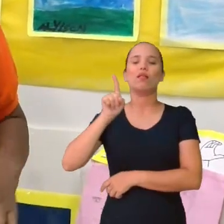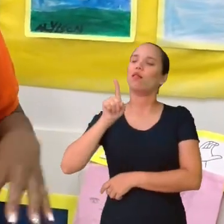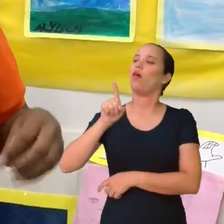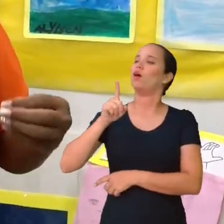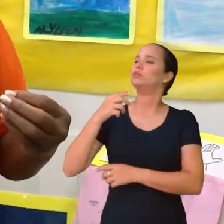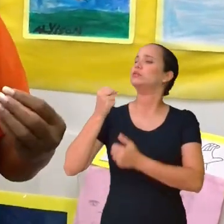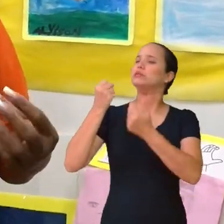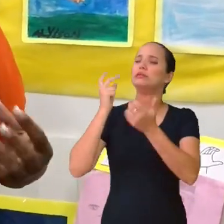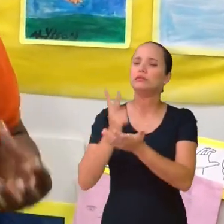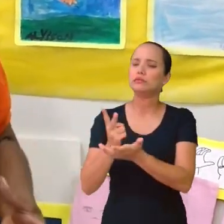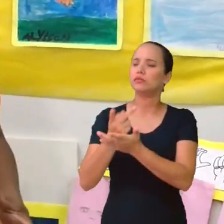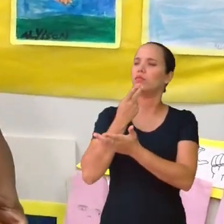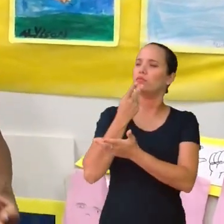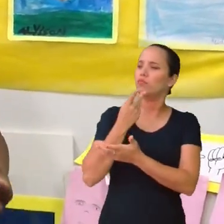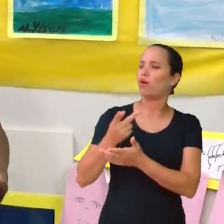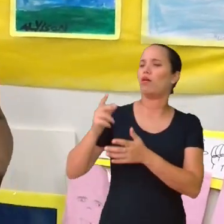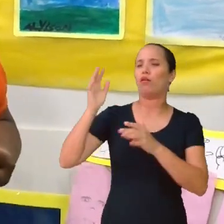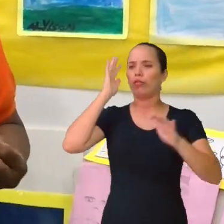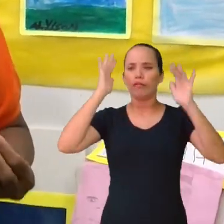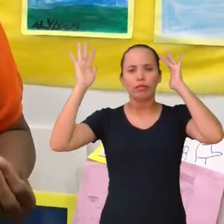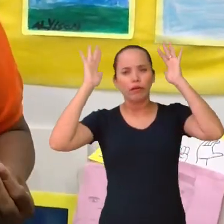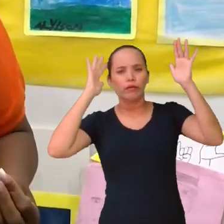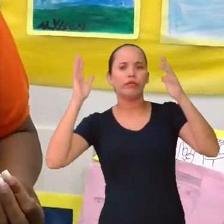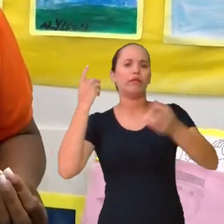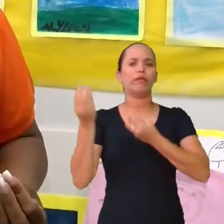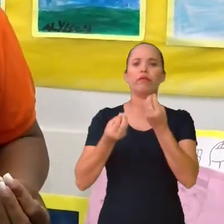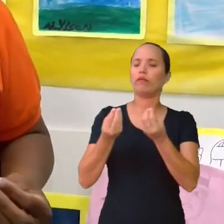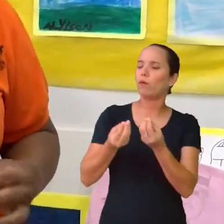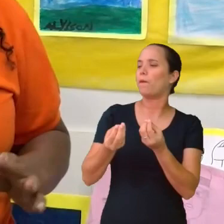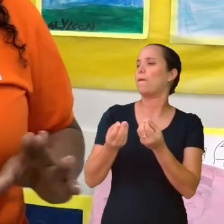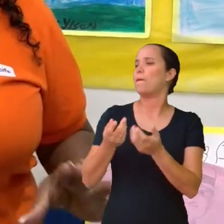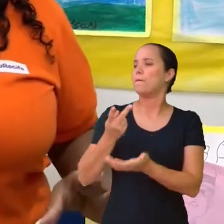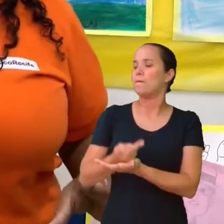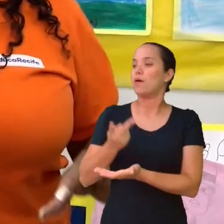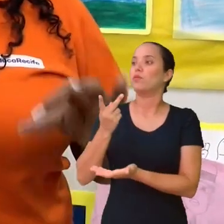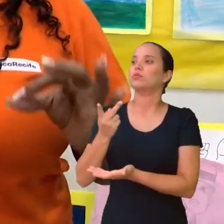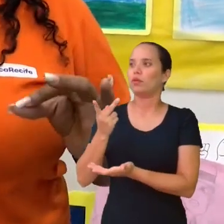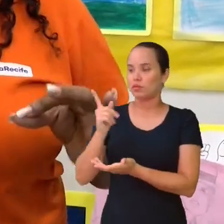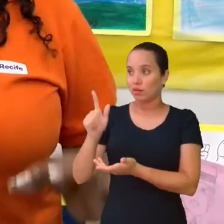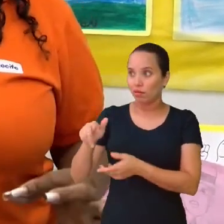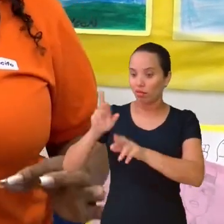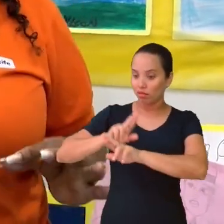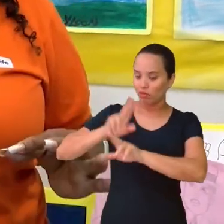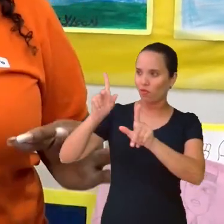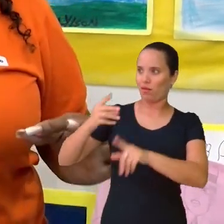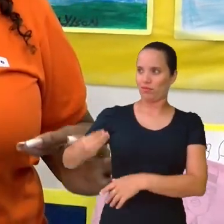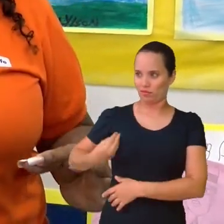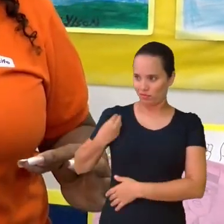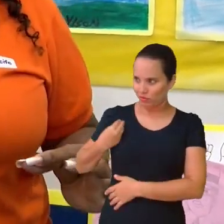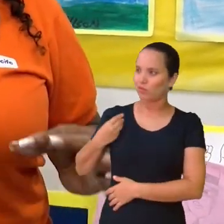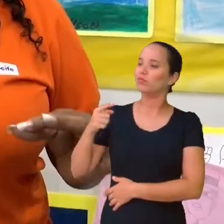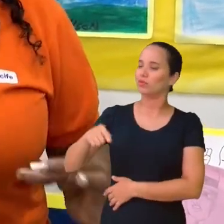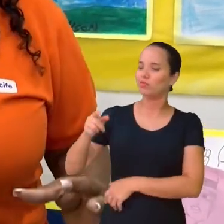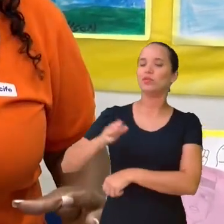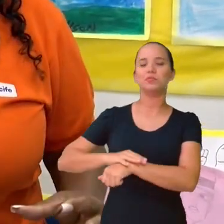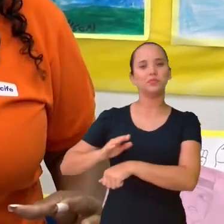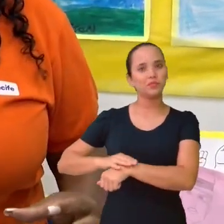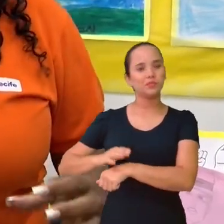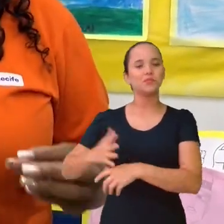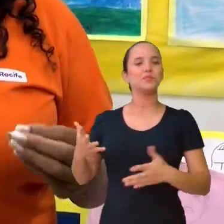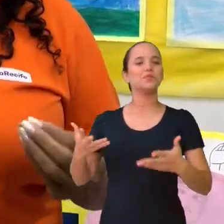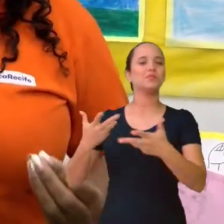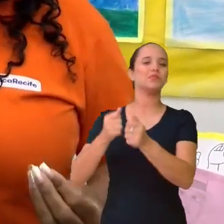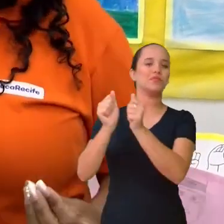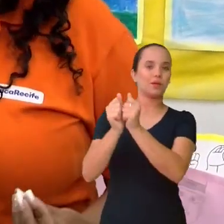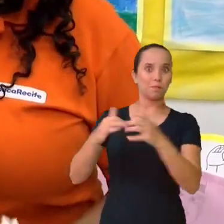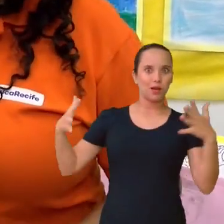na teoria, nas possibilidades, como acontece, diferente de vivenciar esse momento mágico,